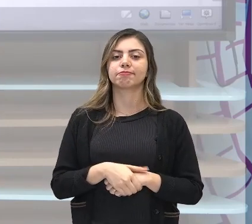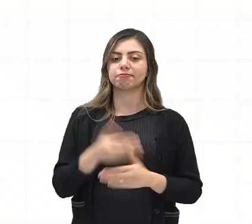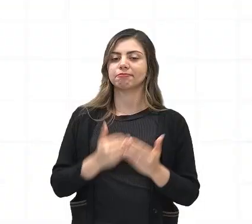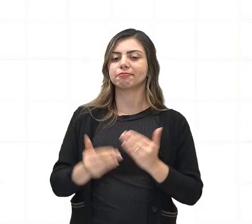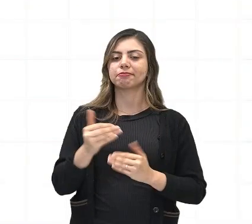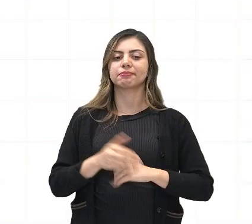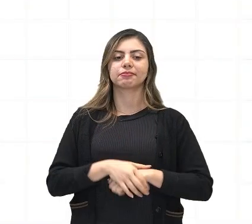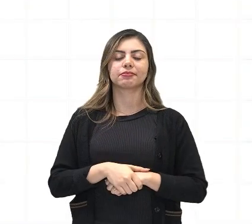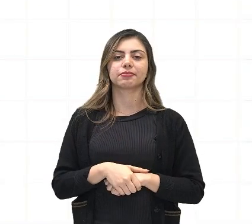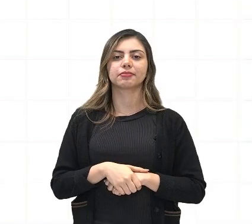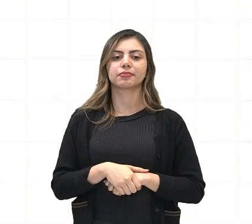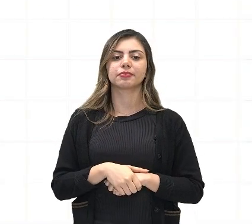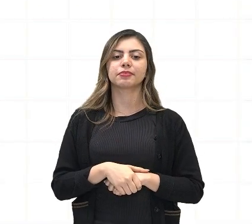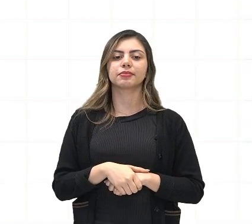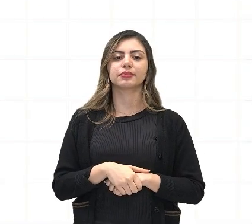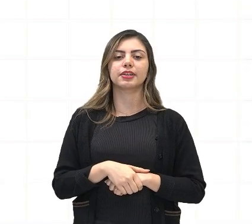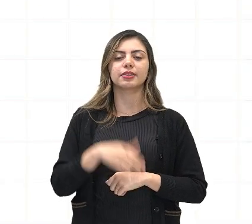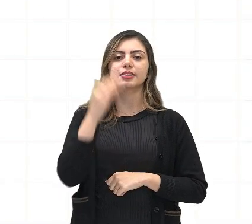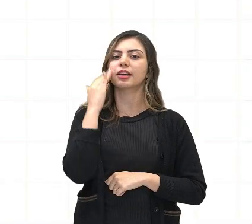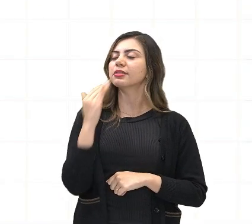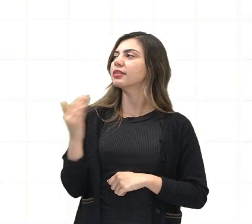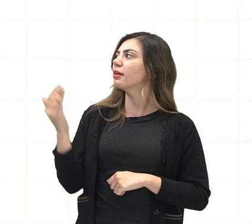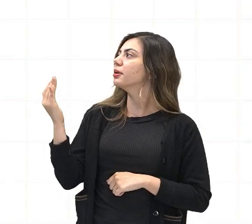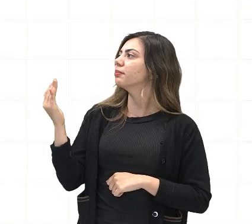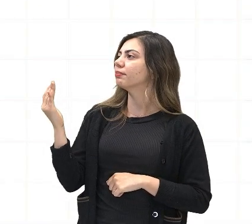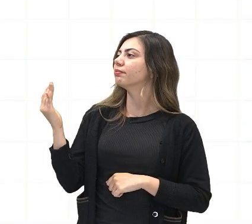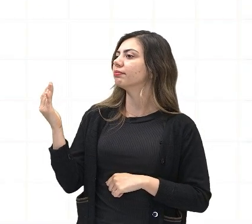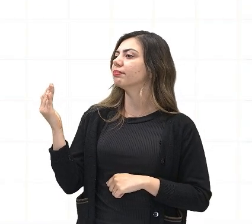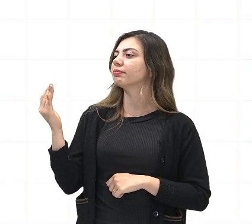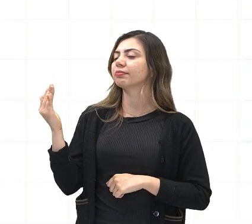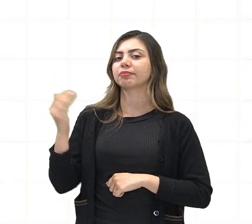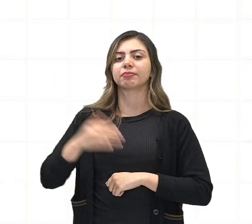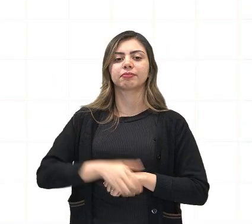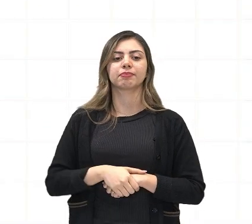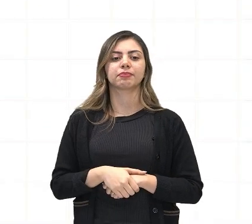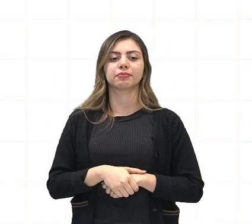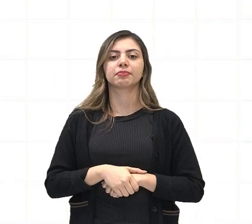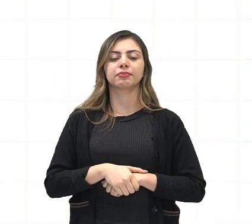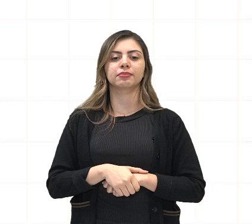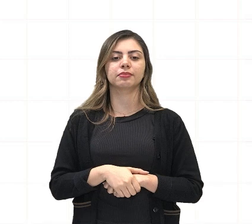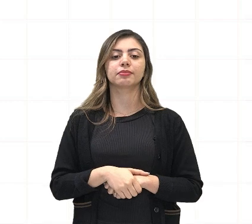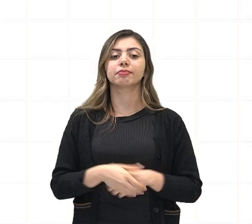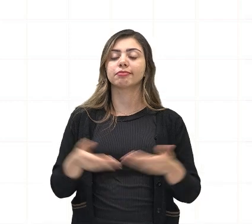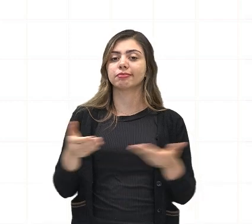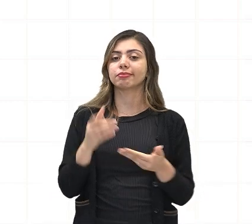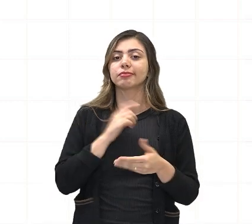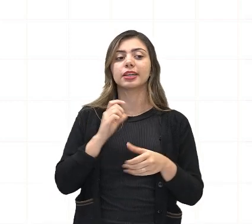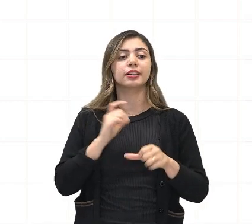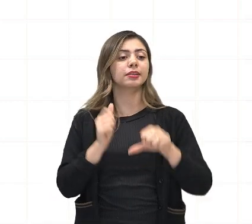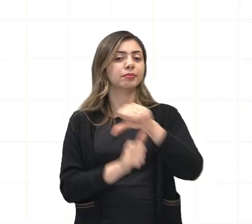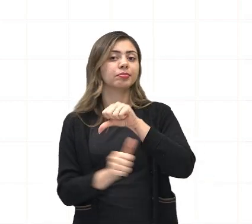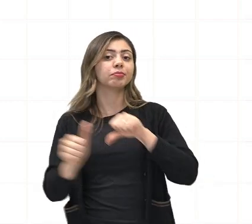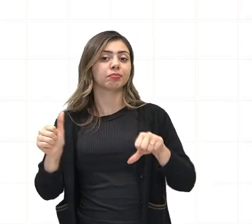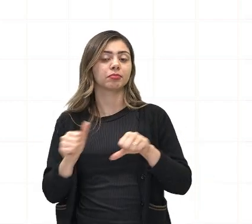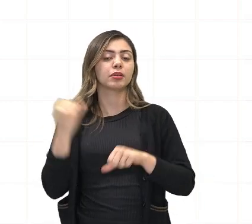Adiante. Bom, dentro disso, nós temos uma mudança